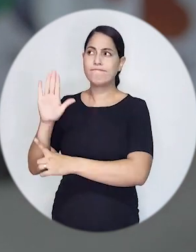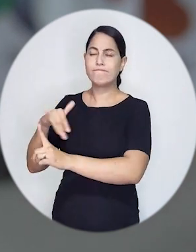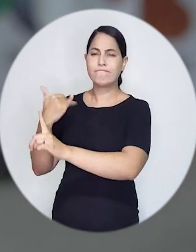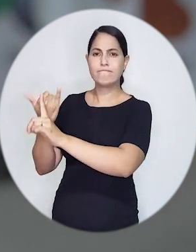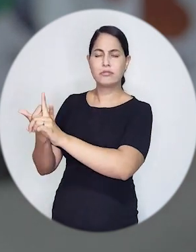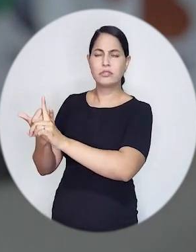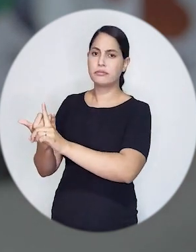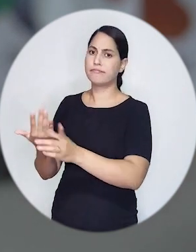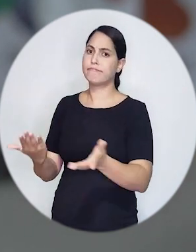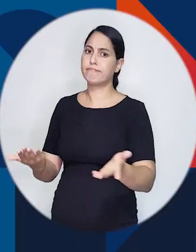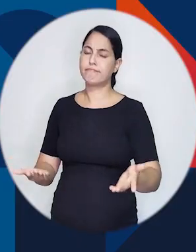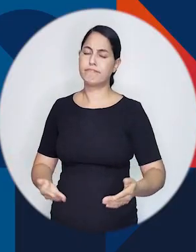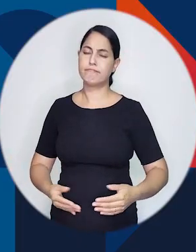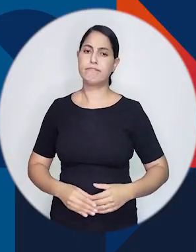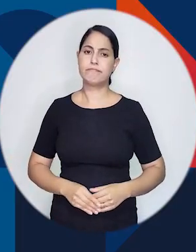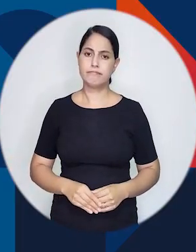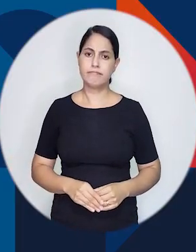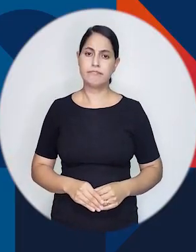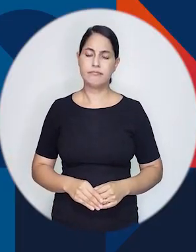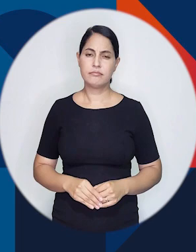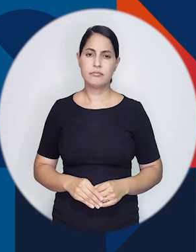Rio de Janeiro. Acompanhe.